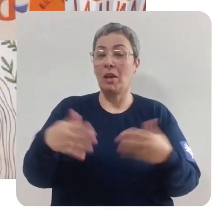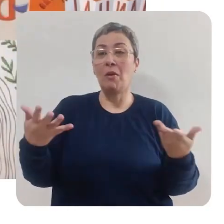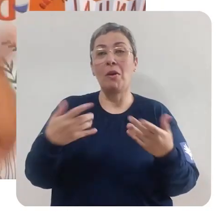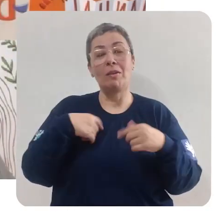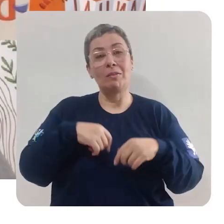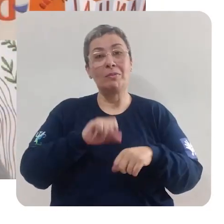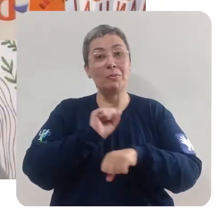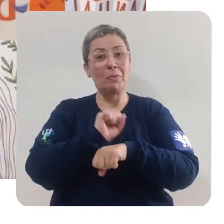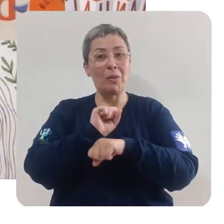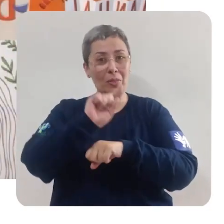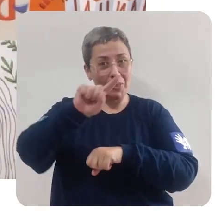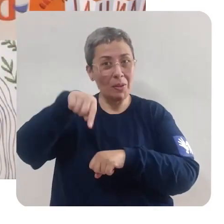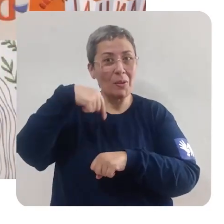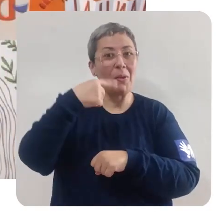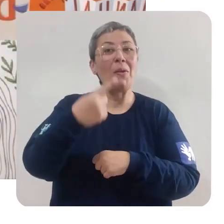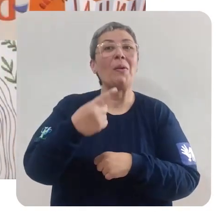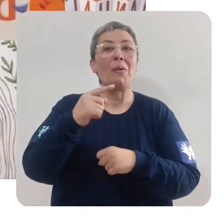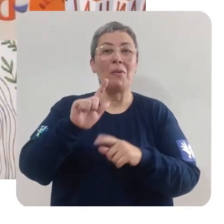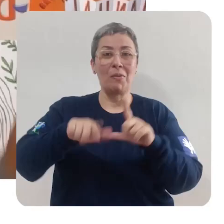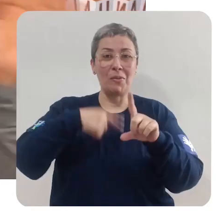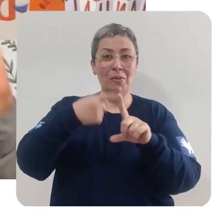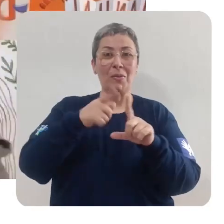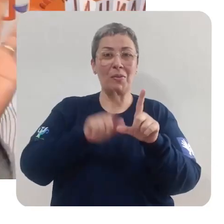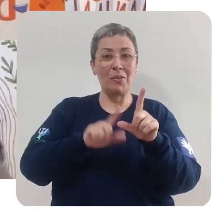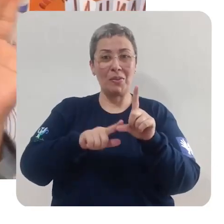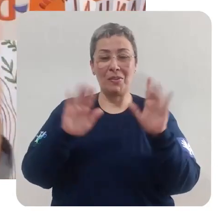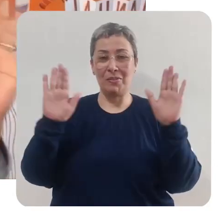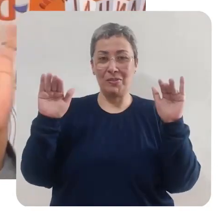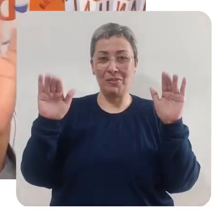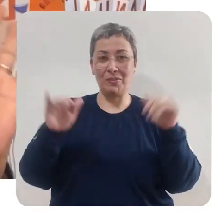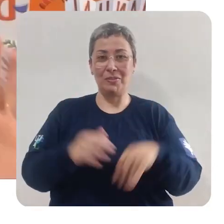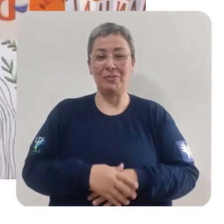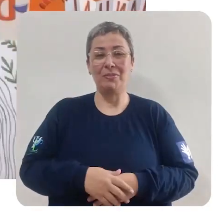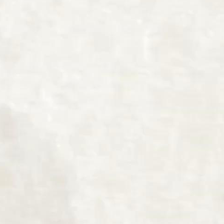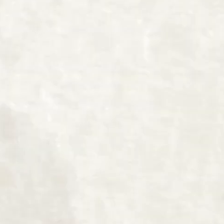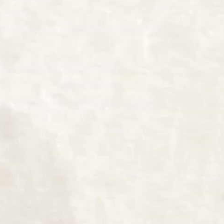você no próximo programa. Tchau, tchau!